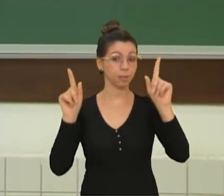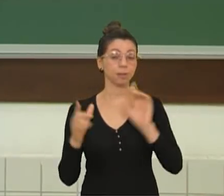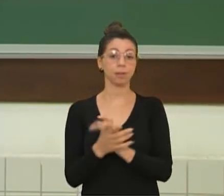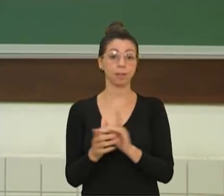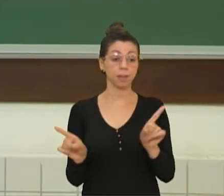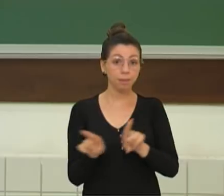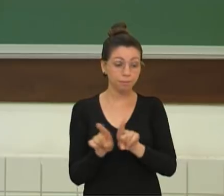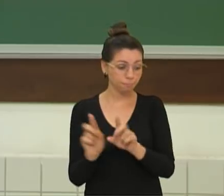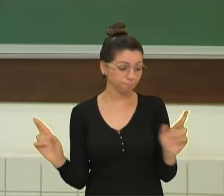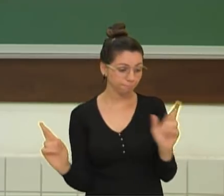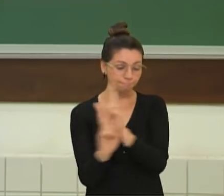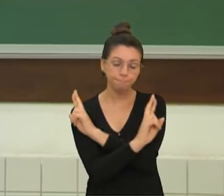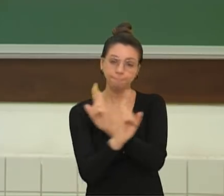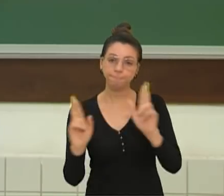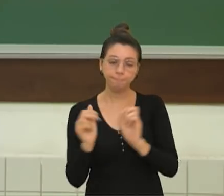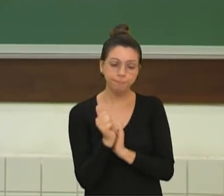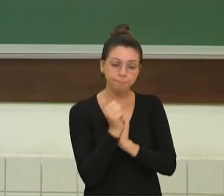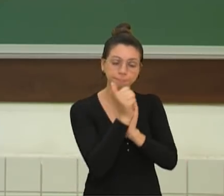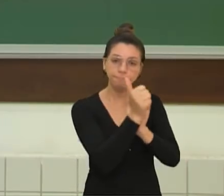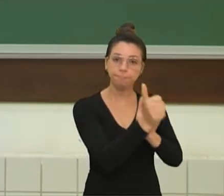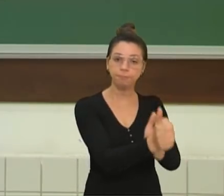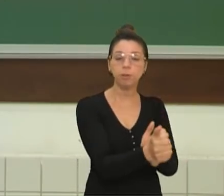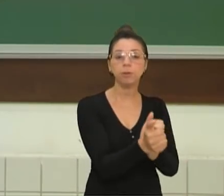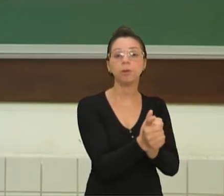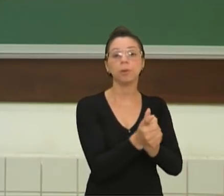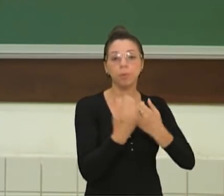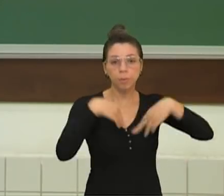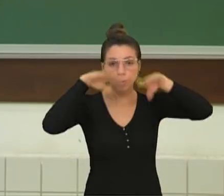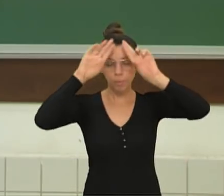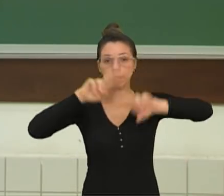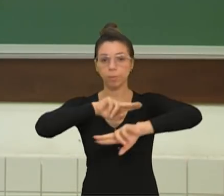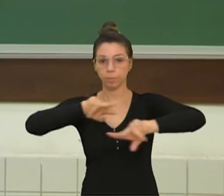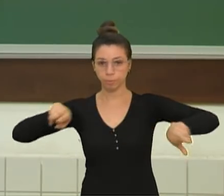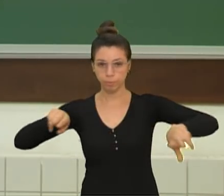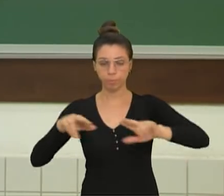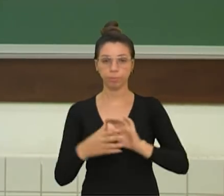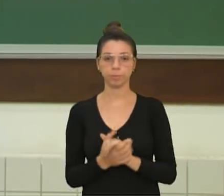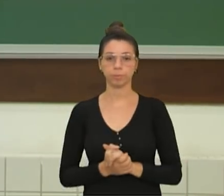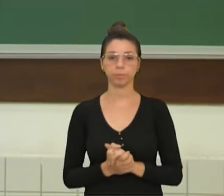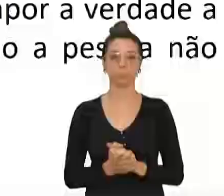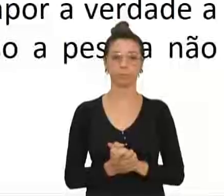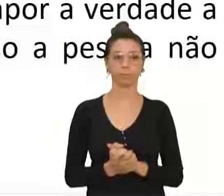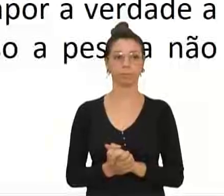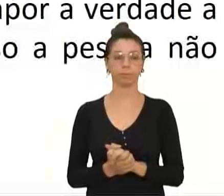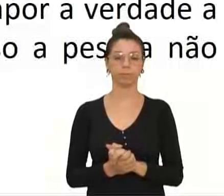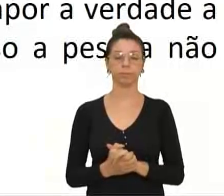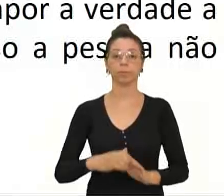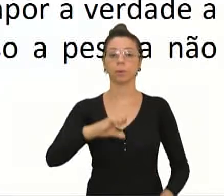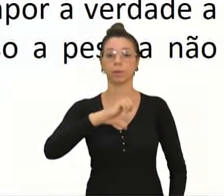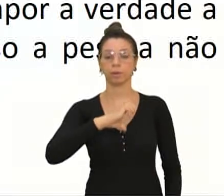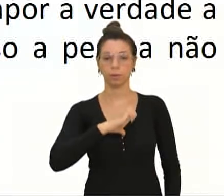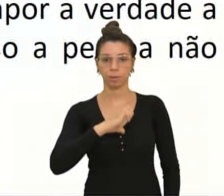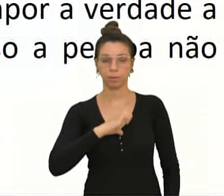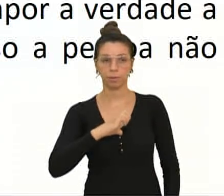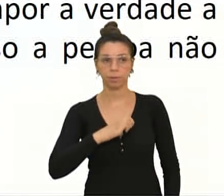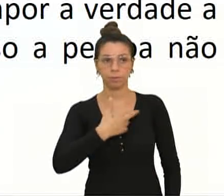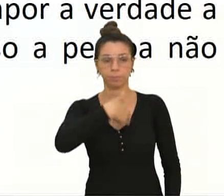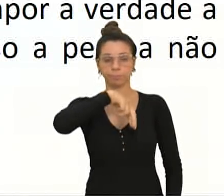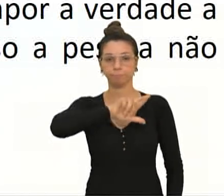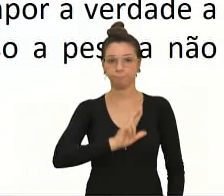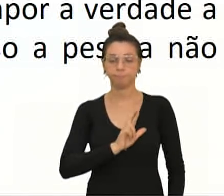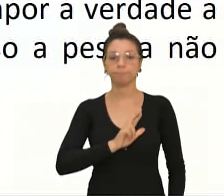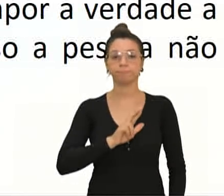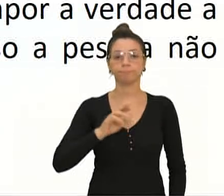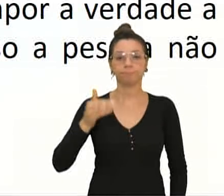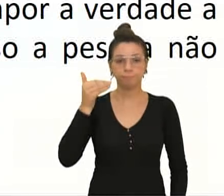ser espiritual que lhe conduz, que é o seu próprio orixá. A ética na religião da Umbanda brasileira